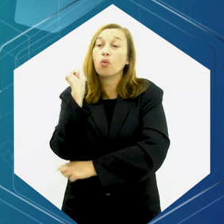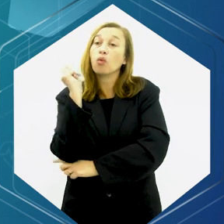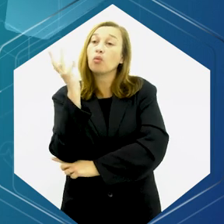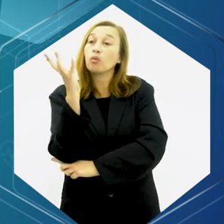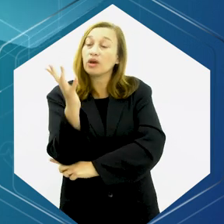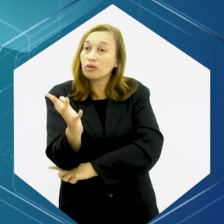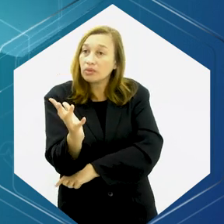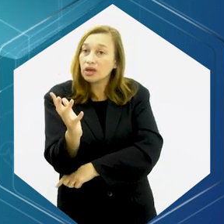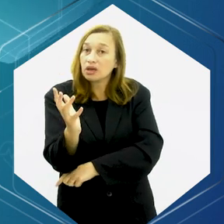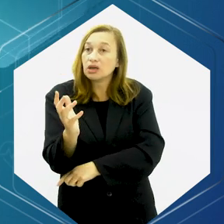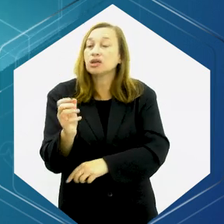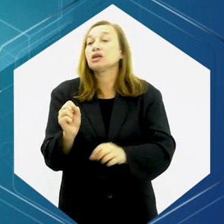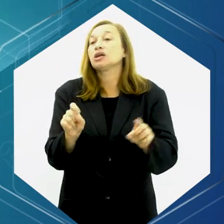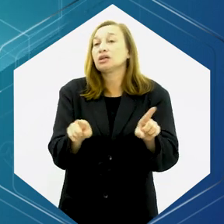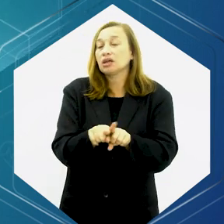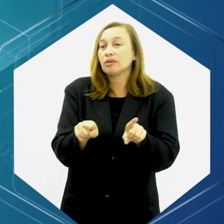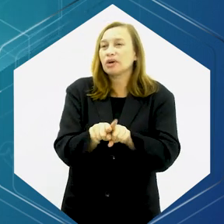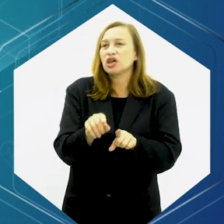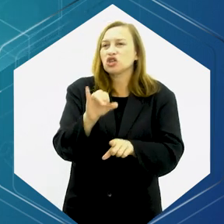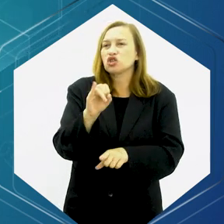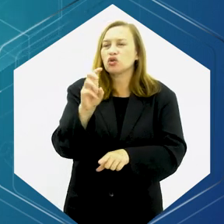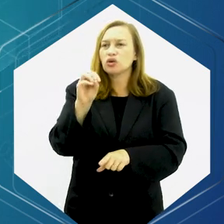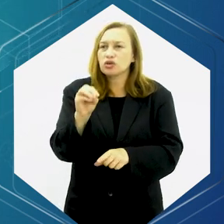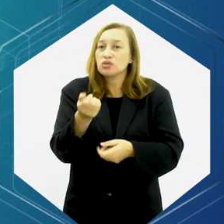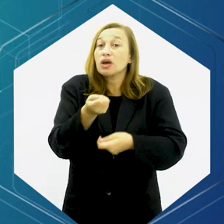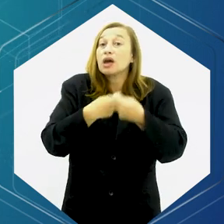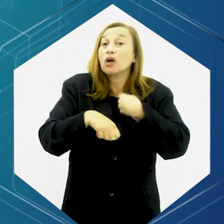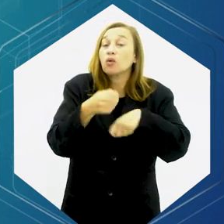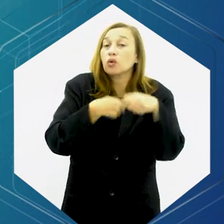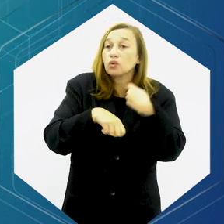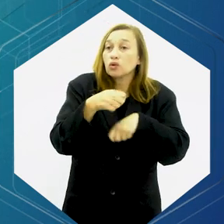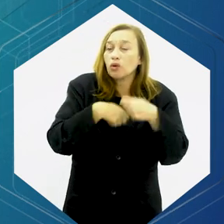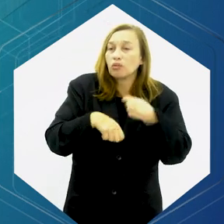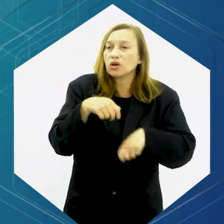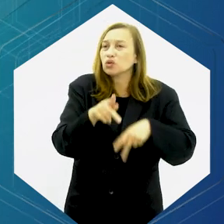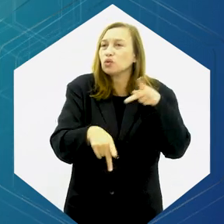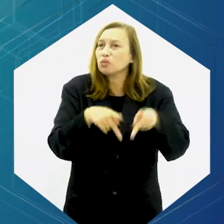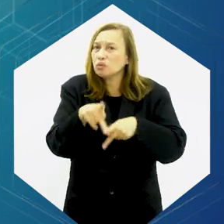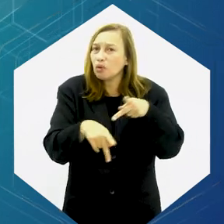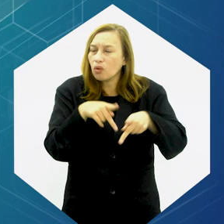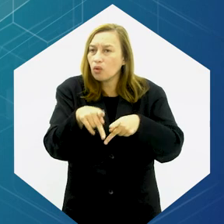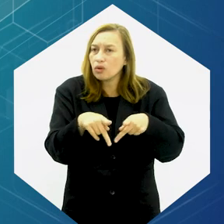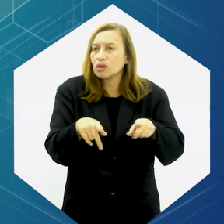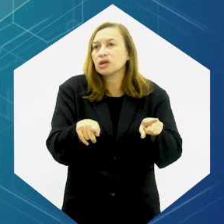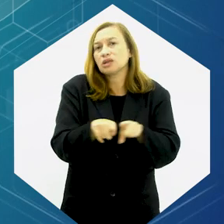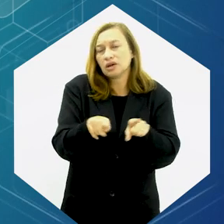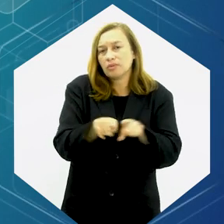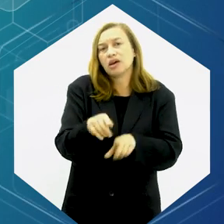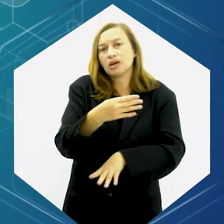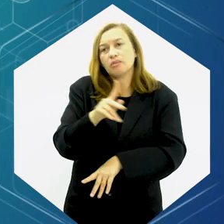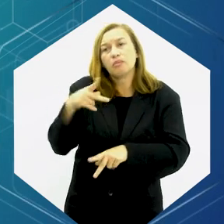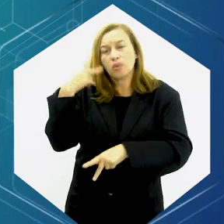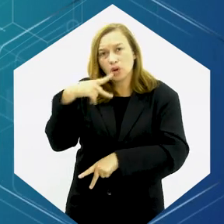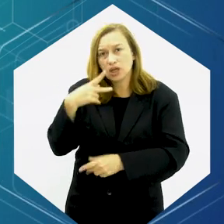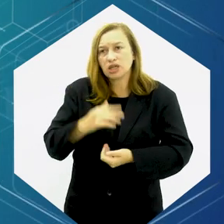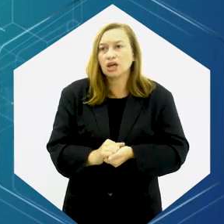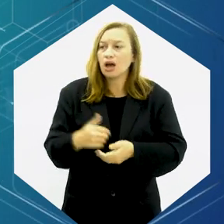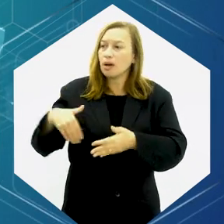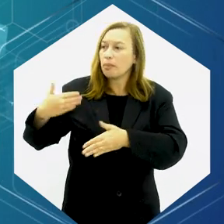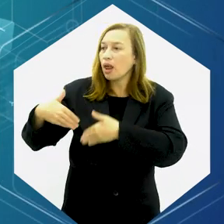ambiente né as condições socioeconômicas de uma população né E até das das condições